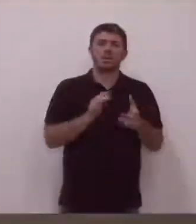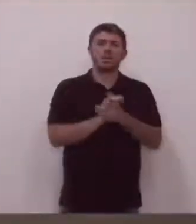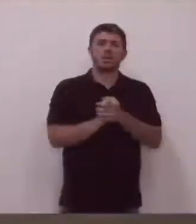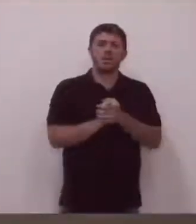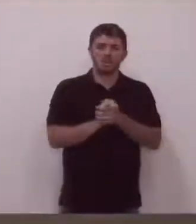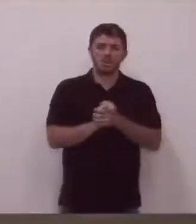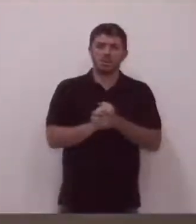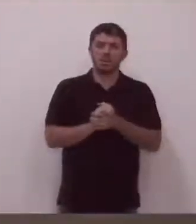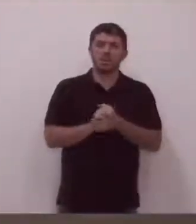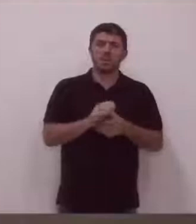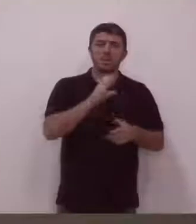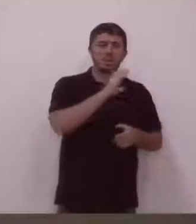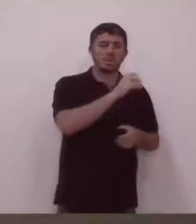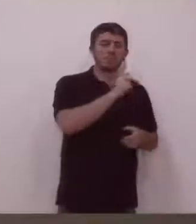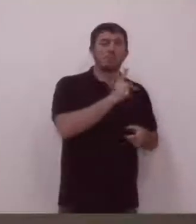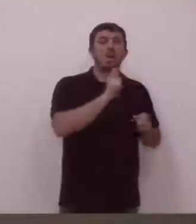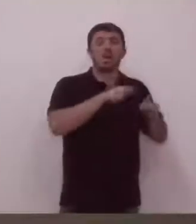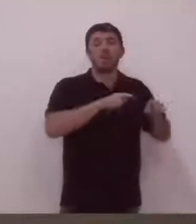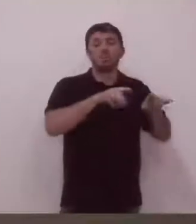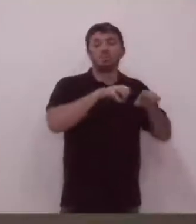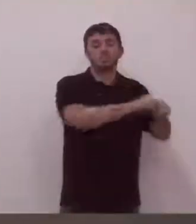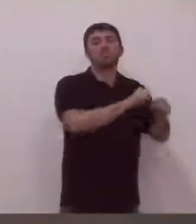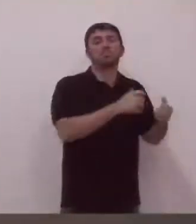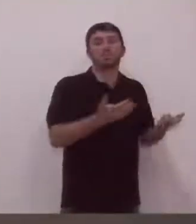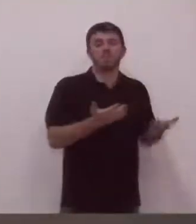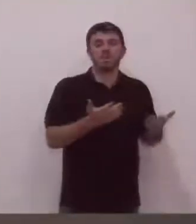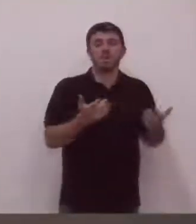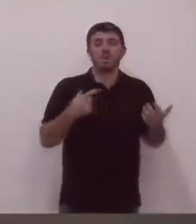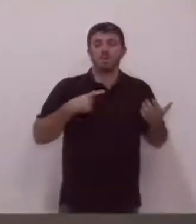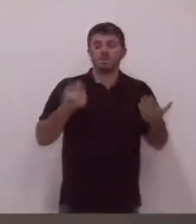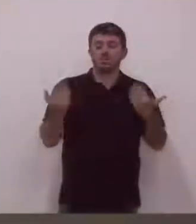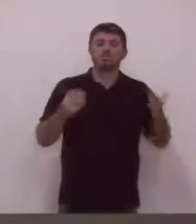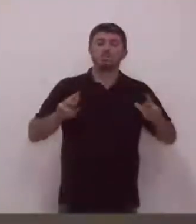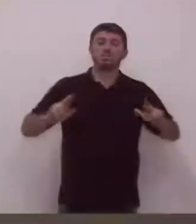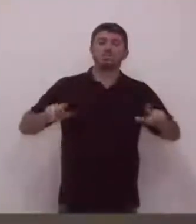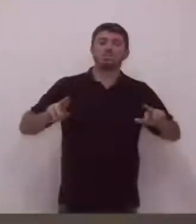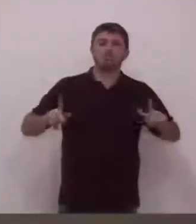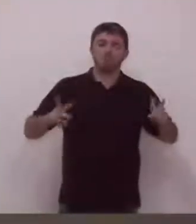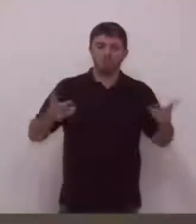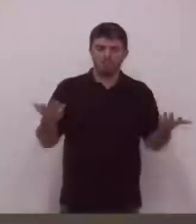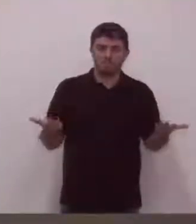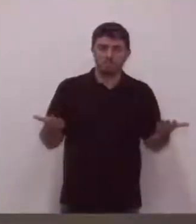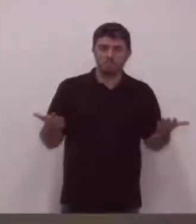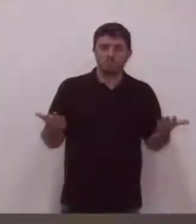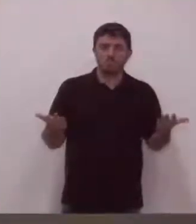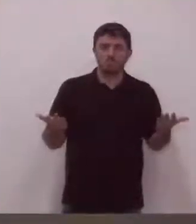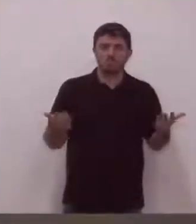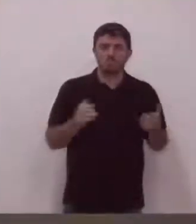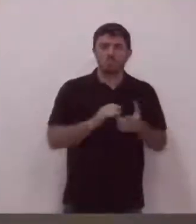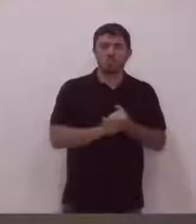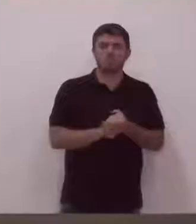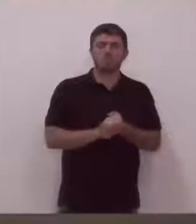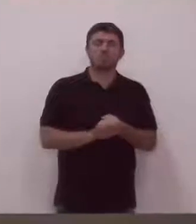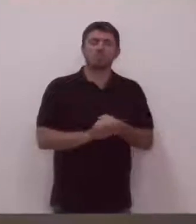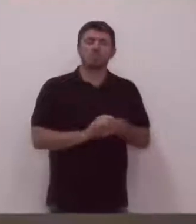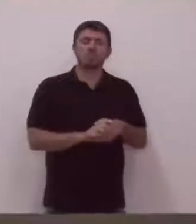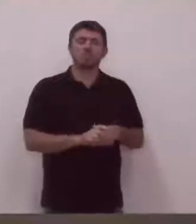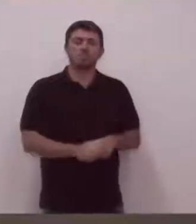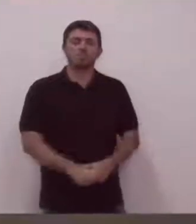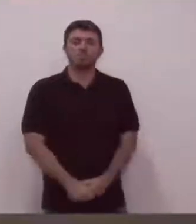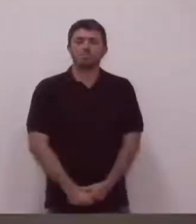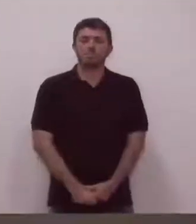existe fatos determinados, ela existe para caçar. Então, que fique claro isso. Quando se vota aprovando, é porque a intenção é de caçar o mandato do prefeito.